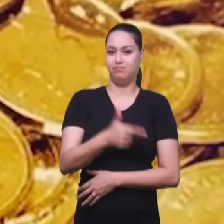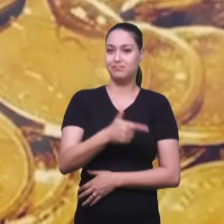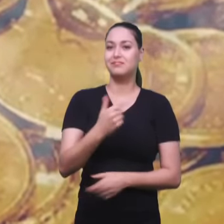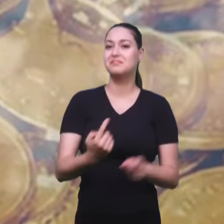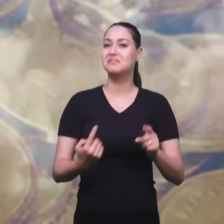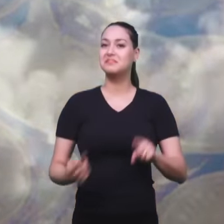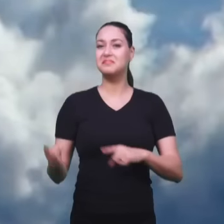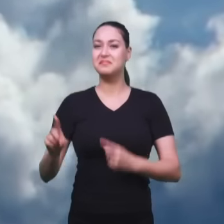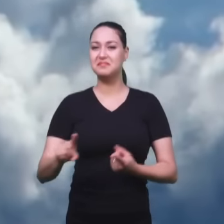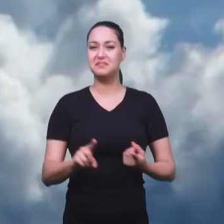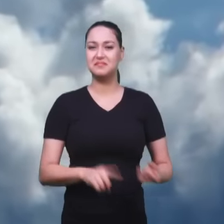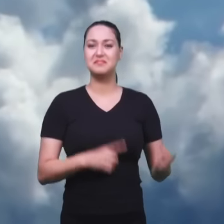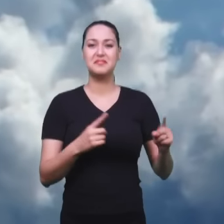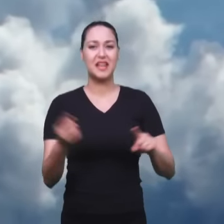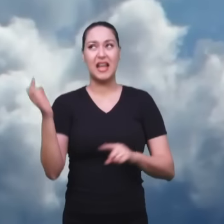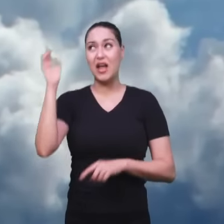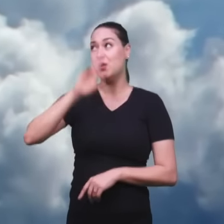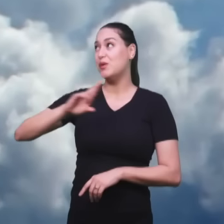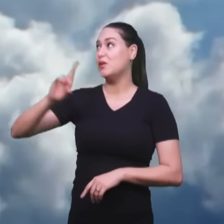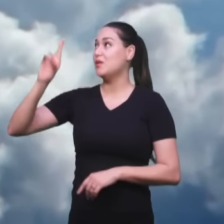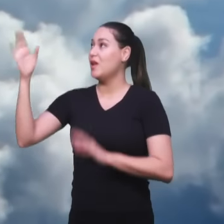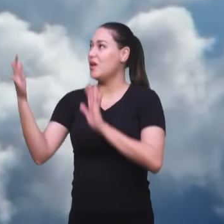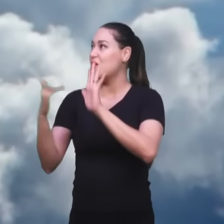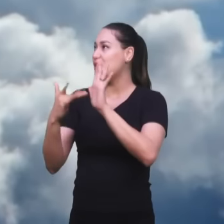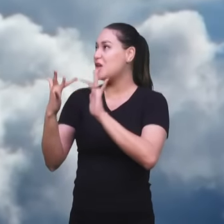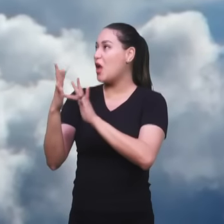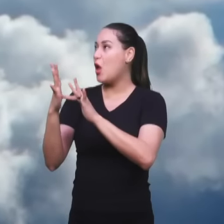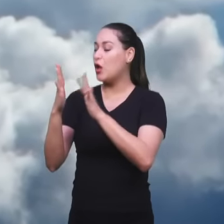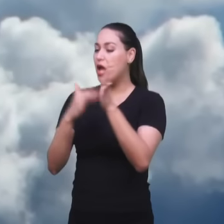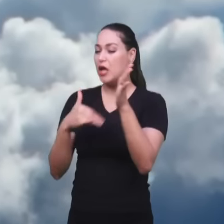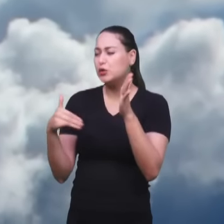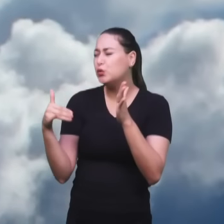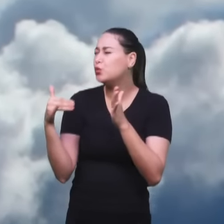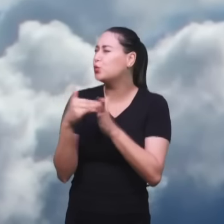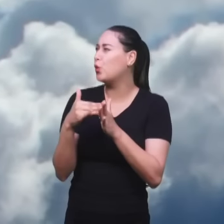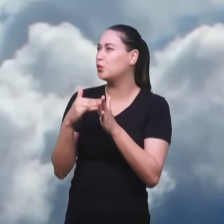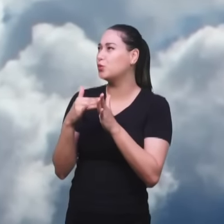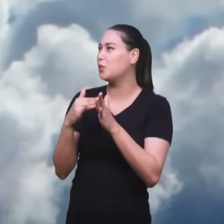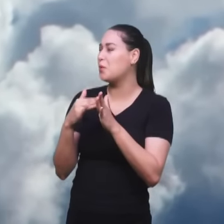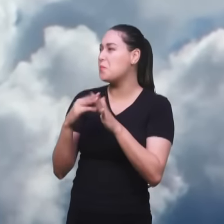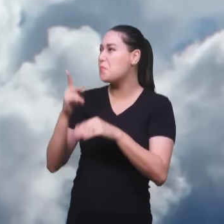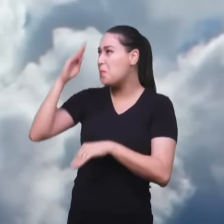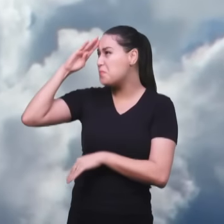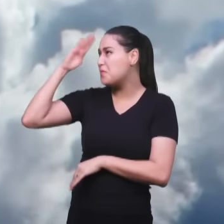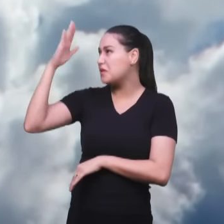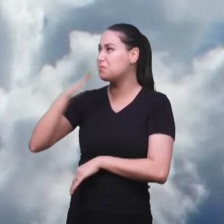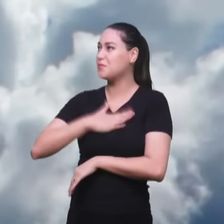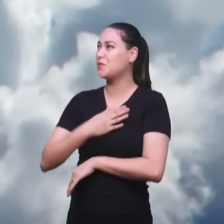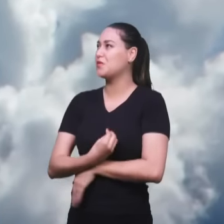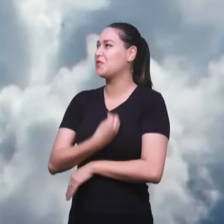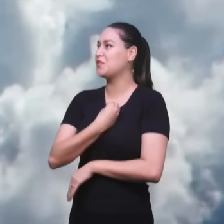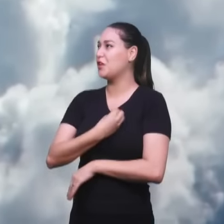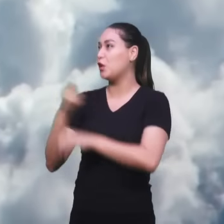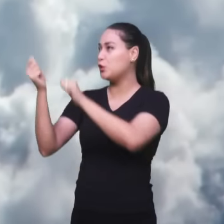Jesus É o meu Tesouro Com Ele Eu Vencer